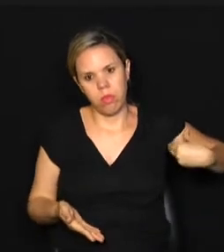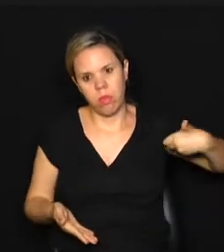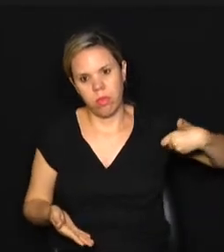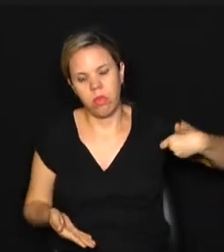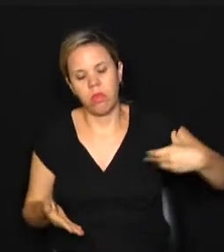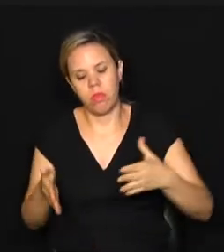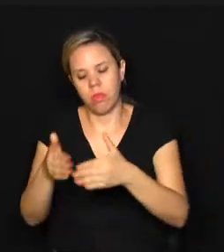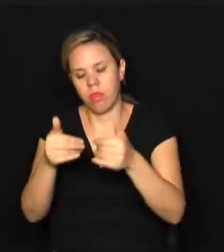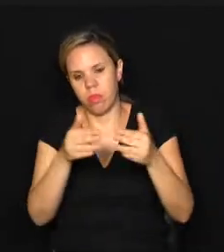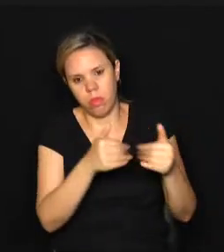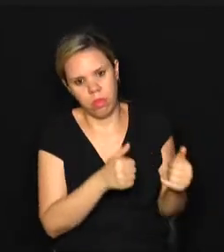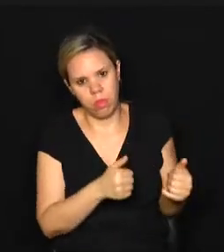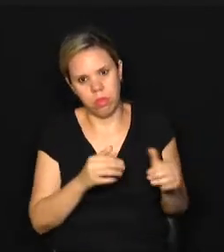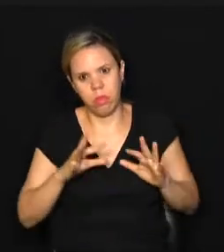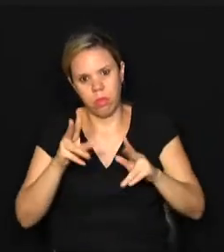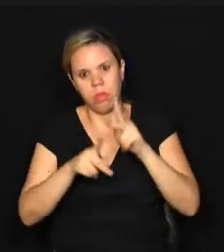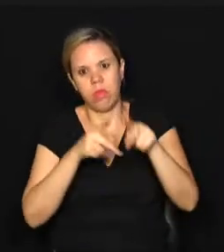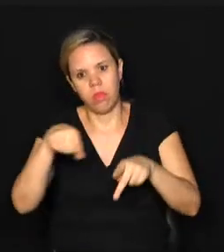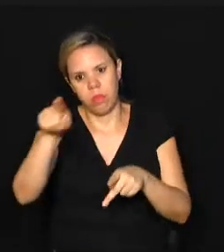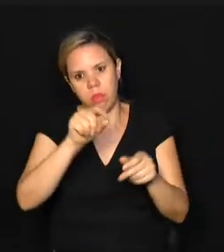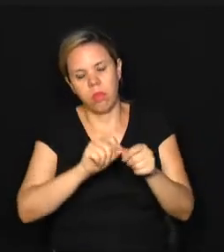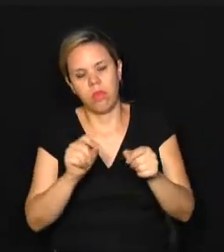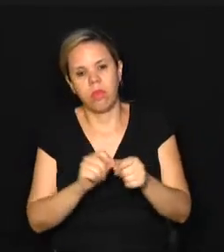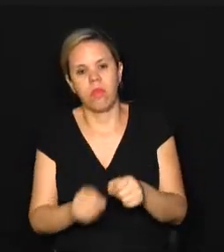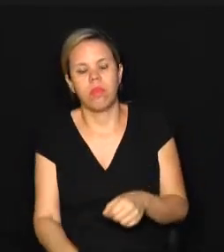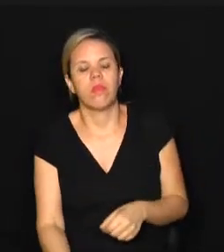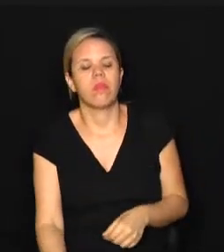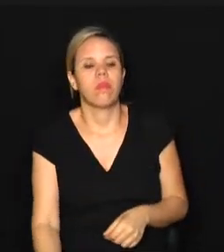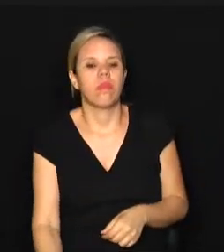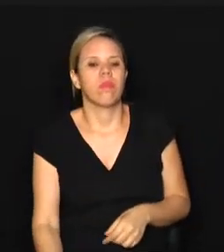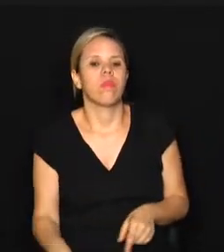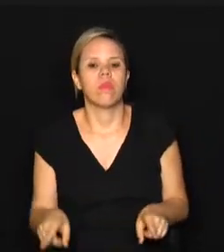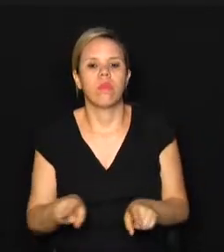pedido, como todos aí estão fazendo, e também